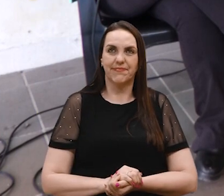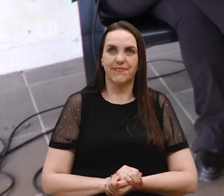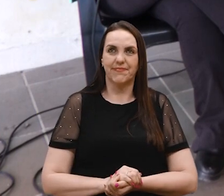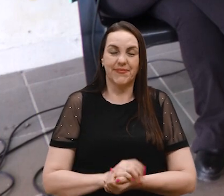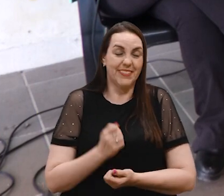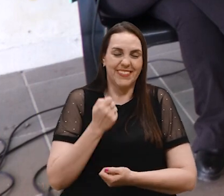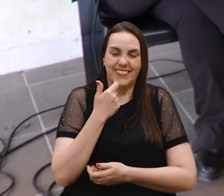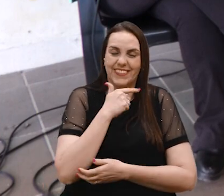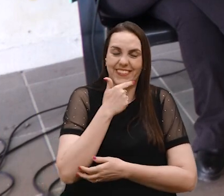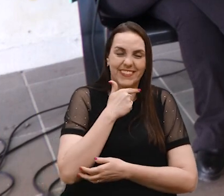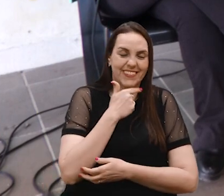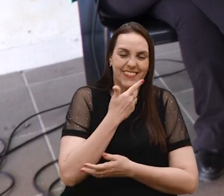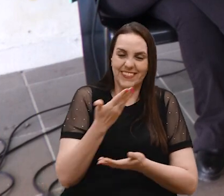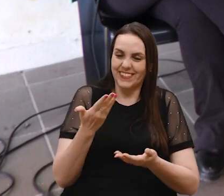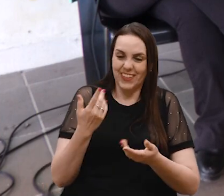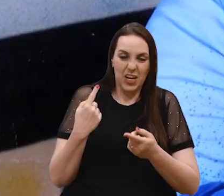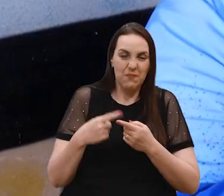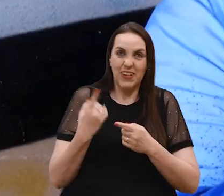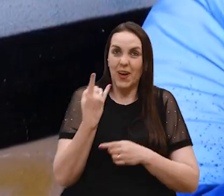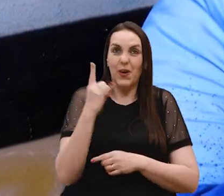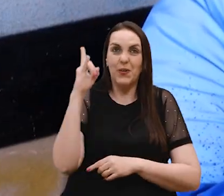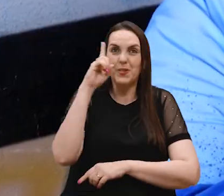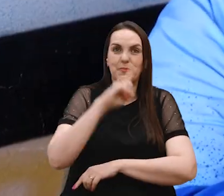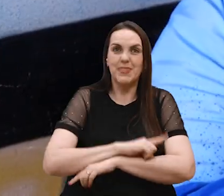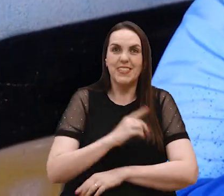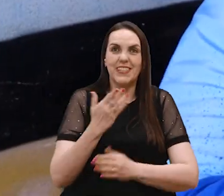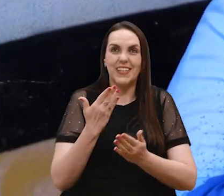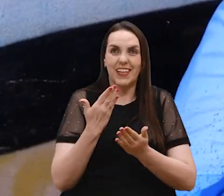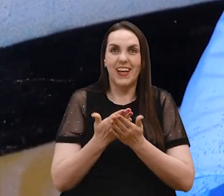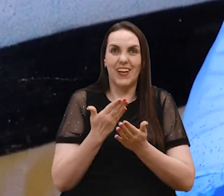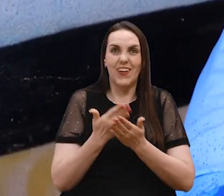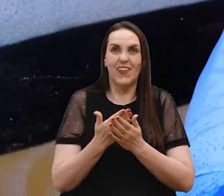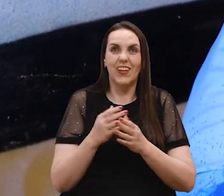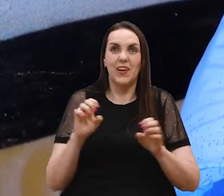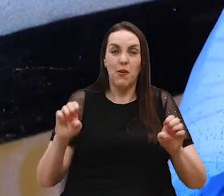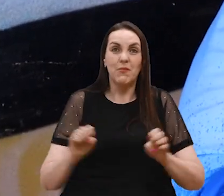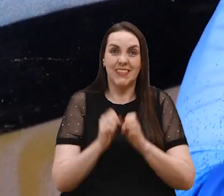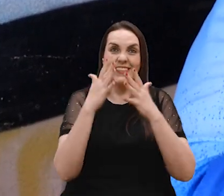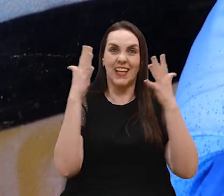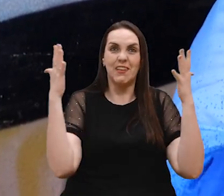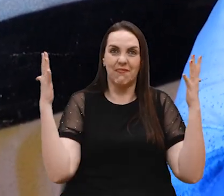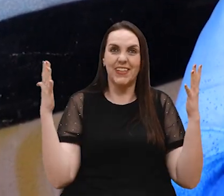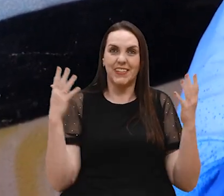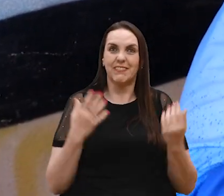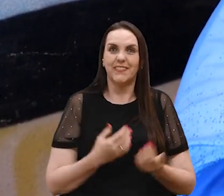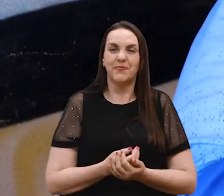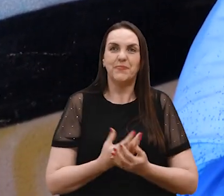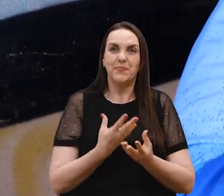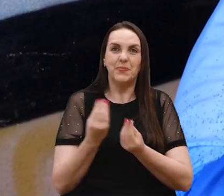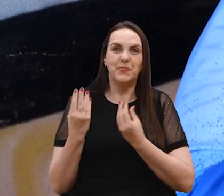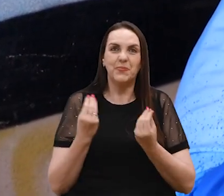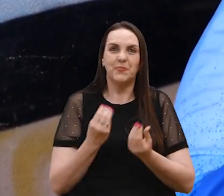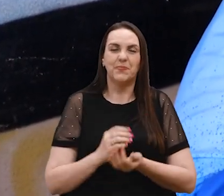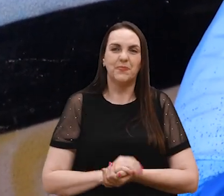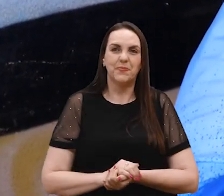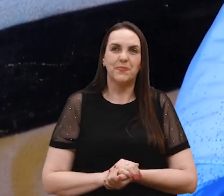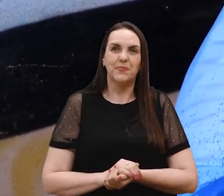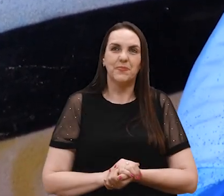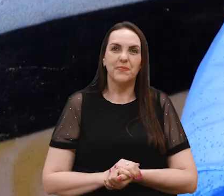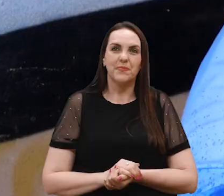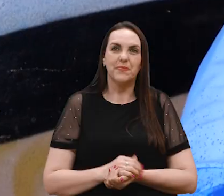Até tenho que rir, né? Porque eu acho que é o último dia de aula, então a gente vai celebrar bastante, né? Opa!